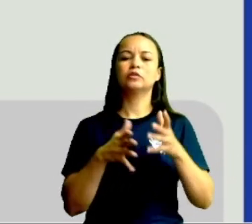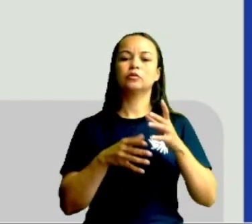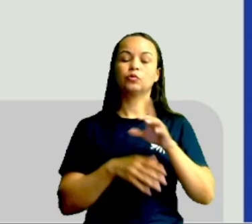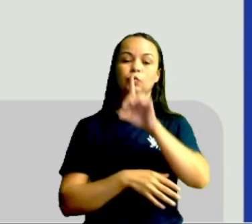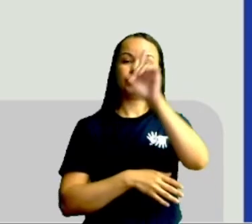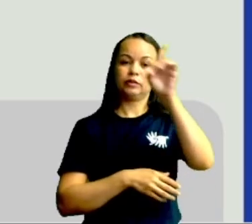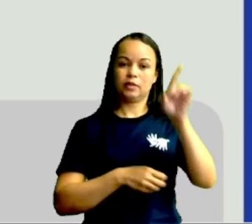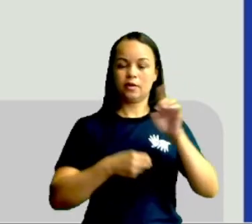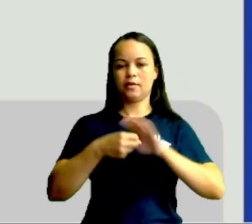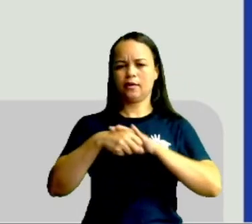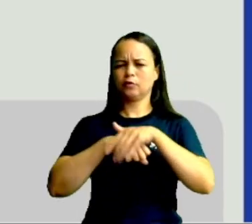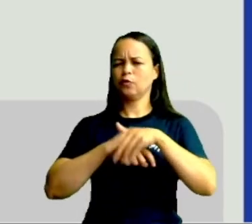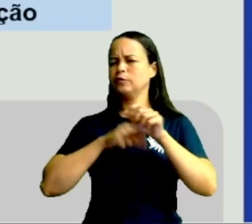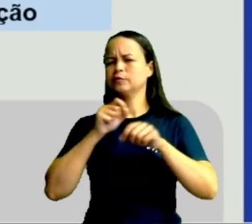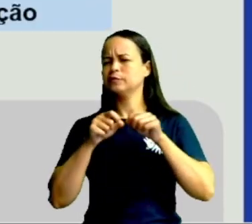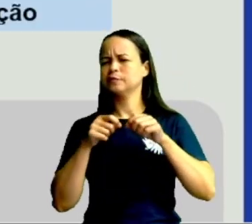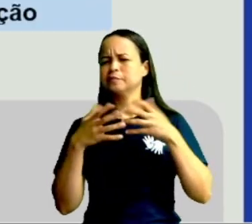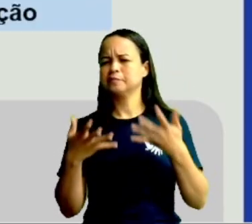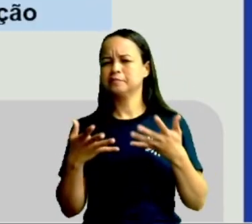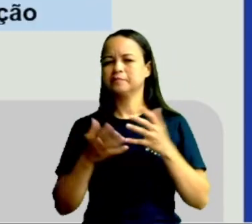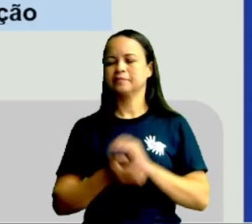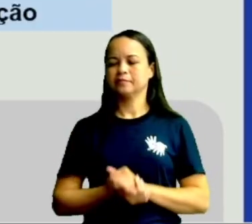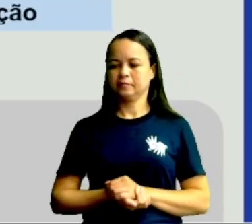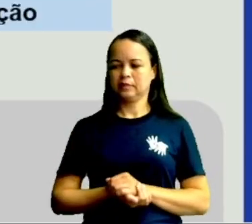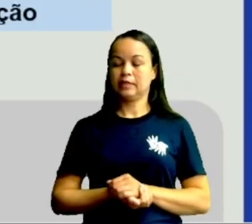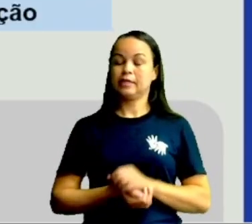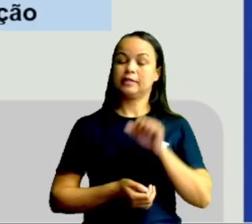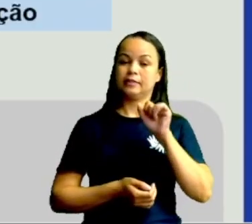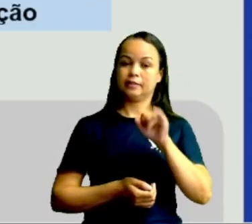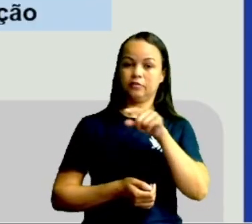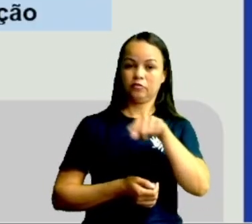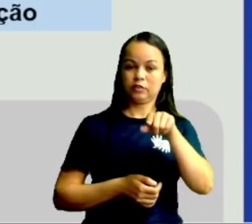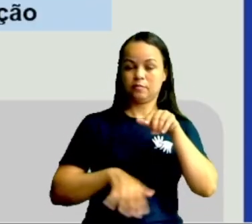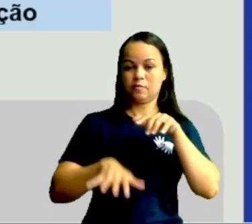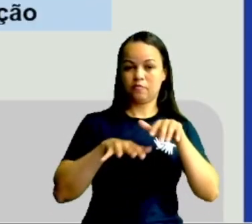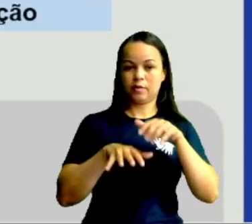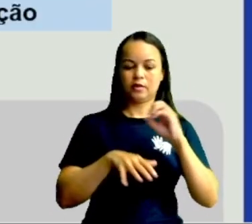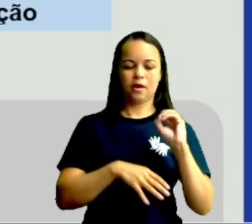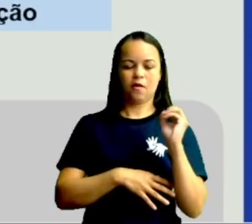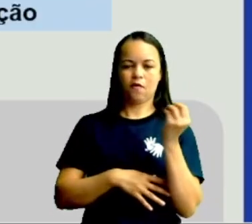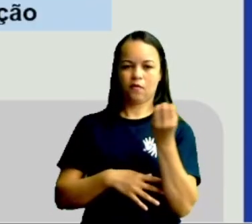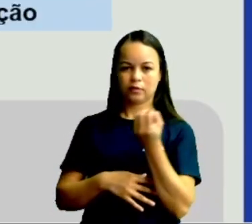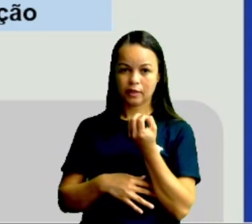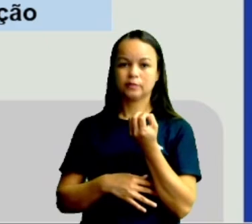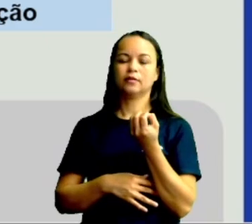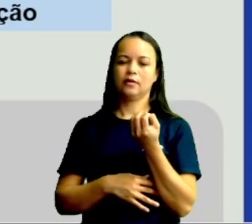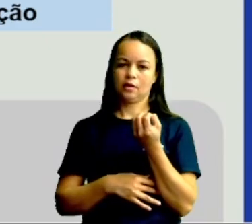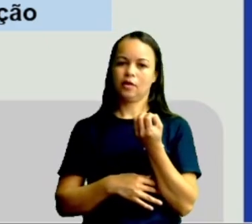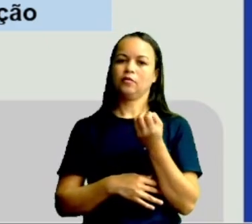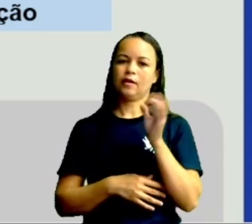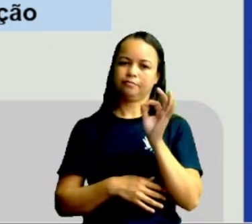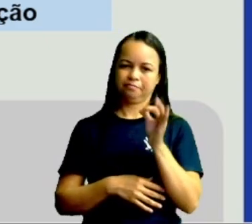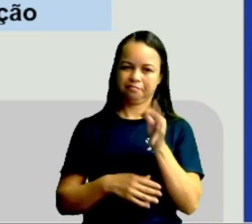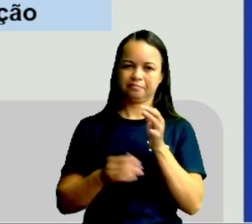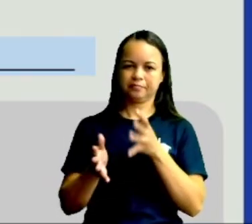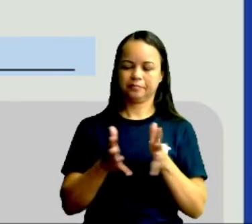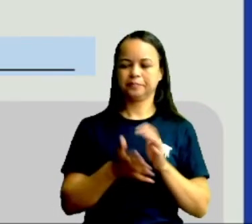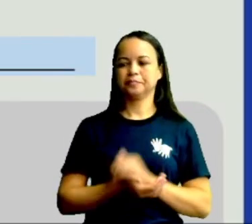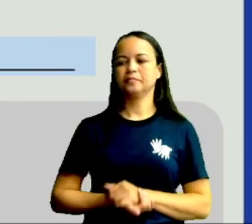dia e da noite. Qual será esse movimento? Se você falou movimento de rotação, você acertou. Vamos para mais